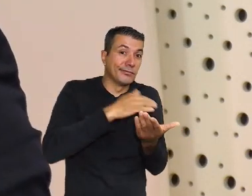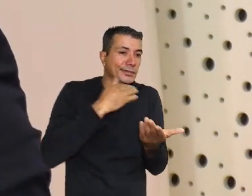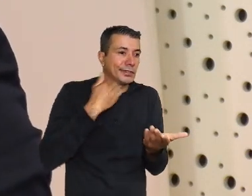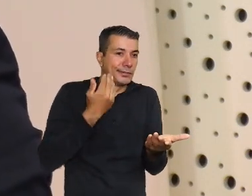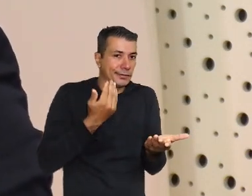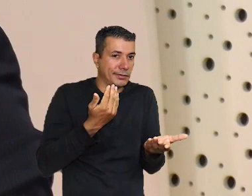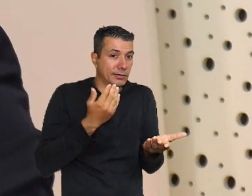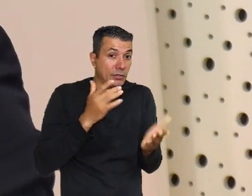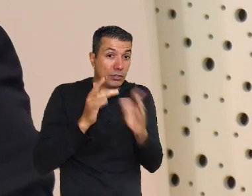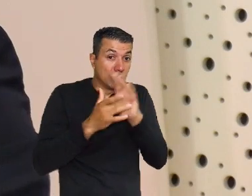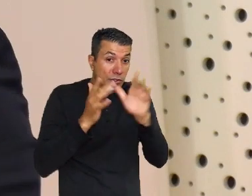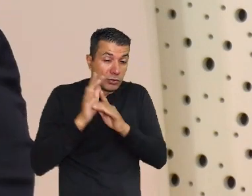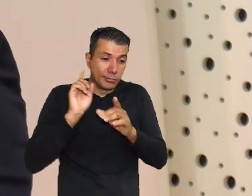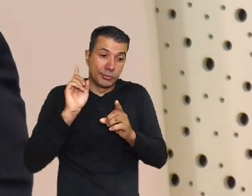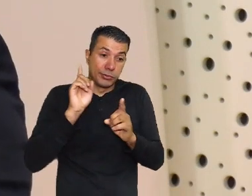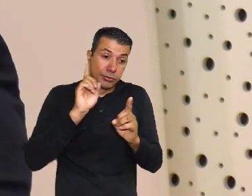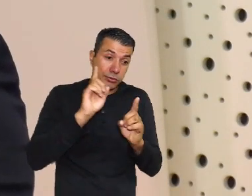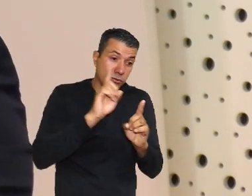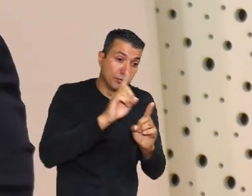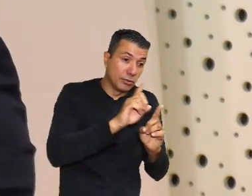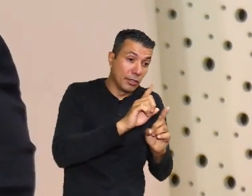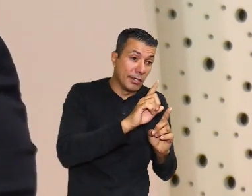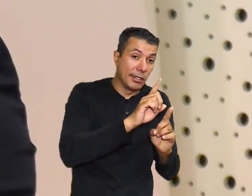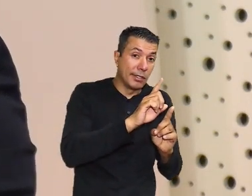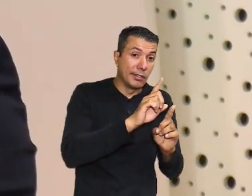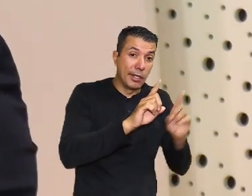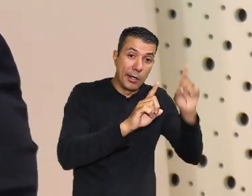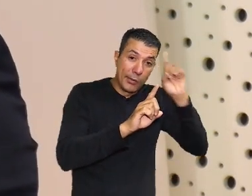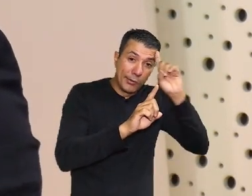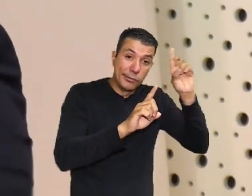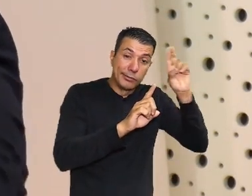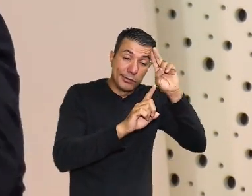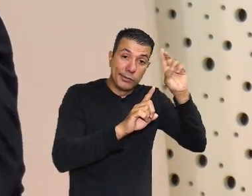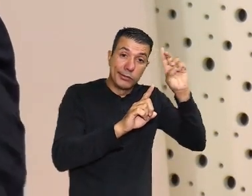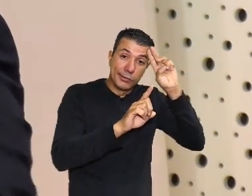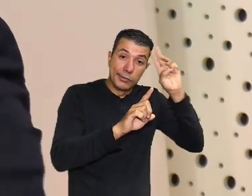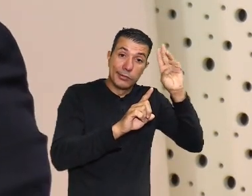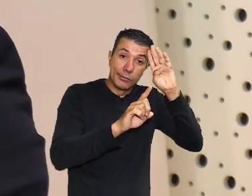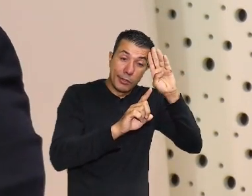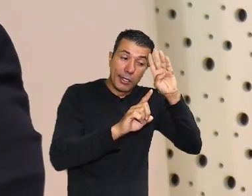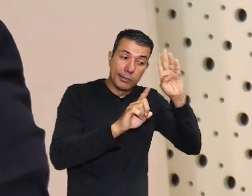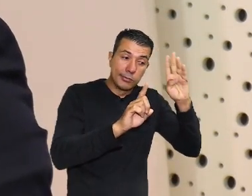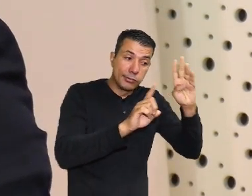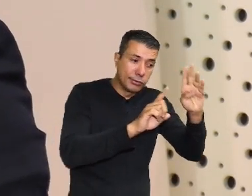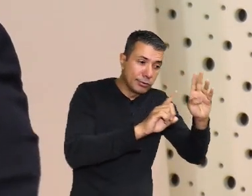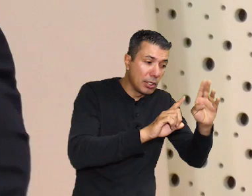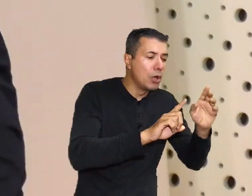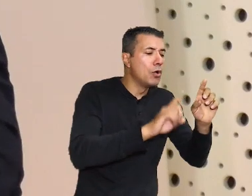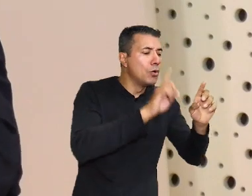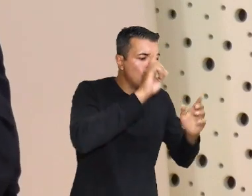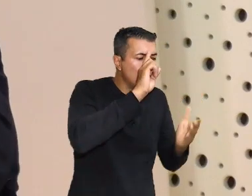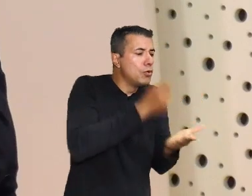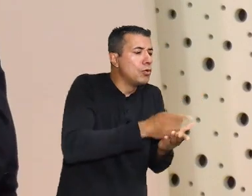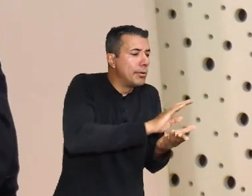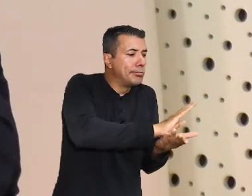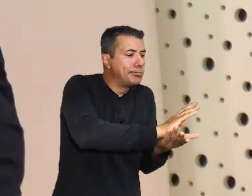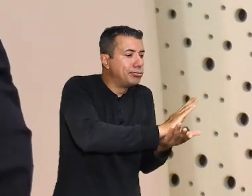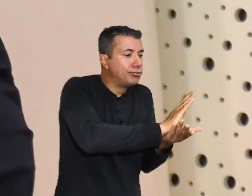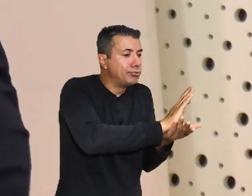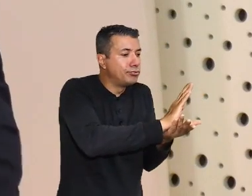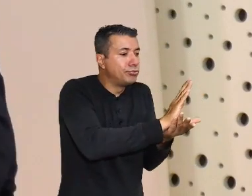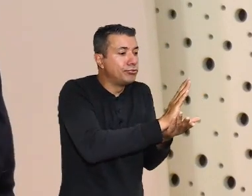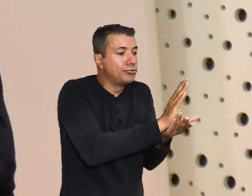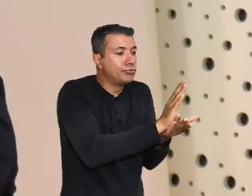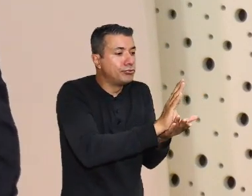lá, Lázaro estava morto há 4 dias. E Jesus pede para retirar a pedra e ele diz, Lázaro, vem